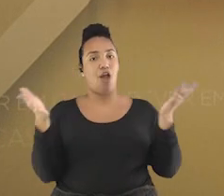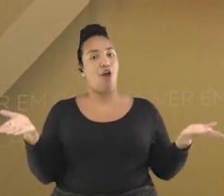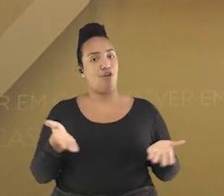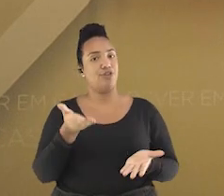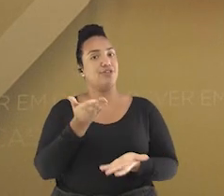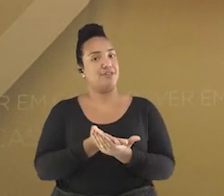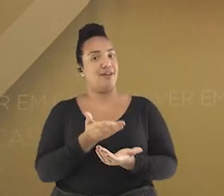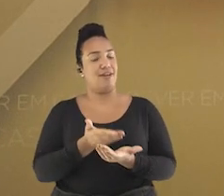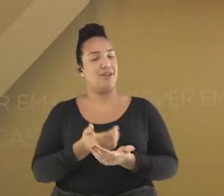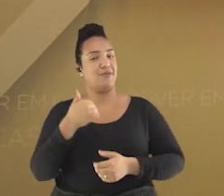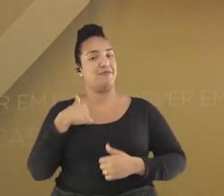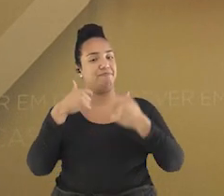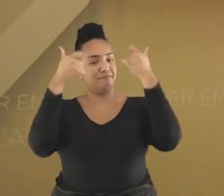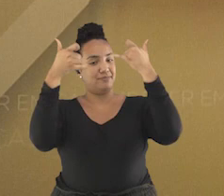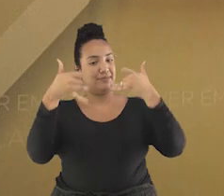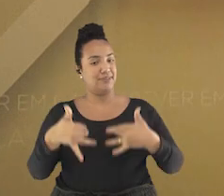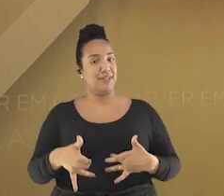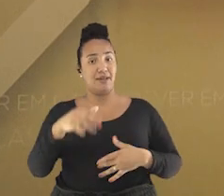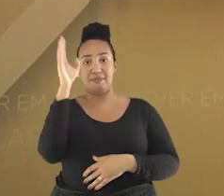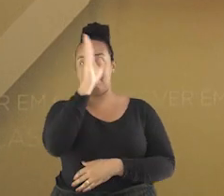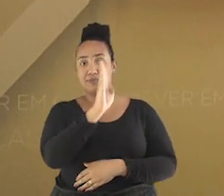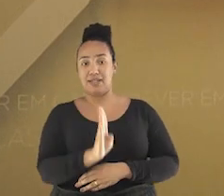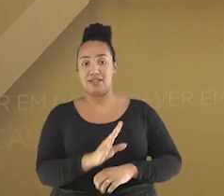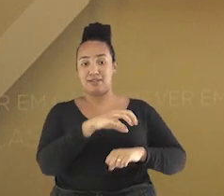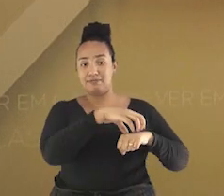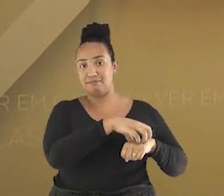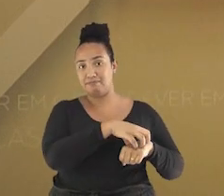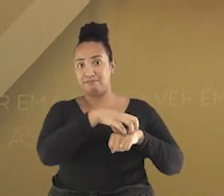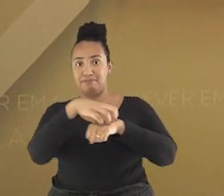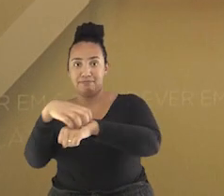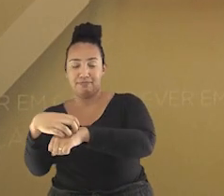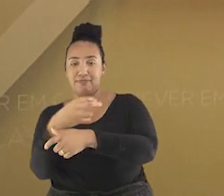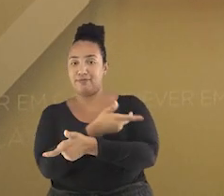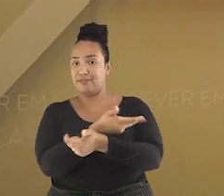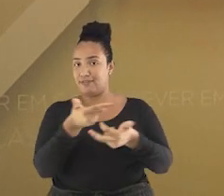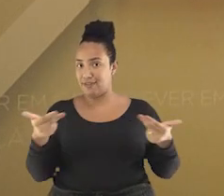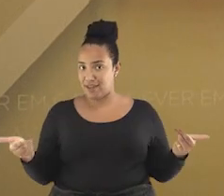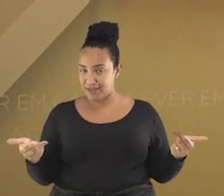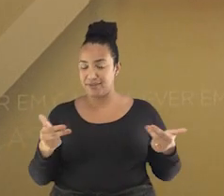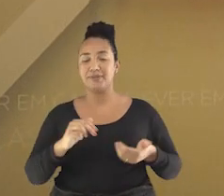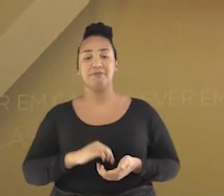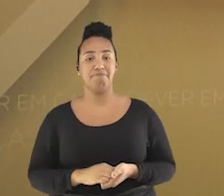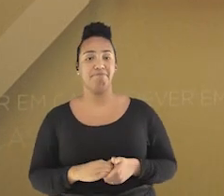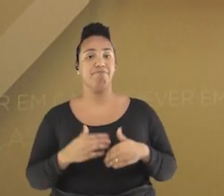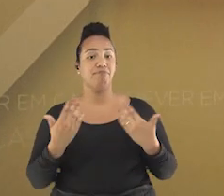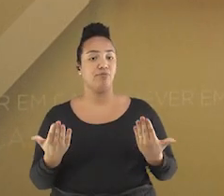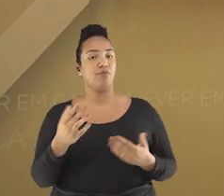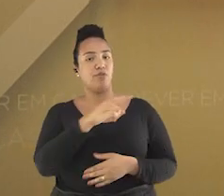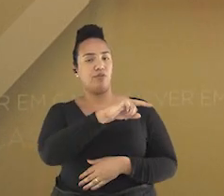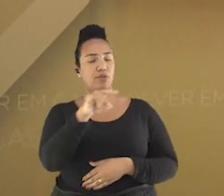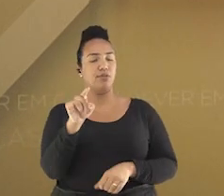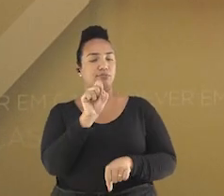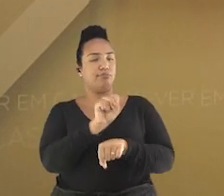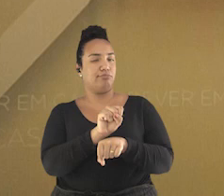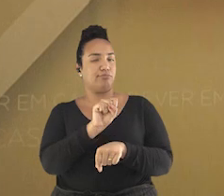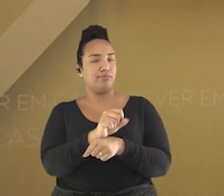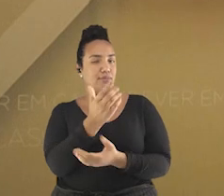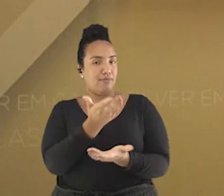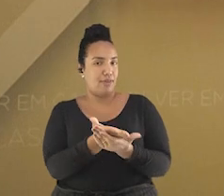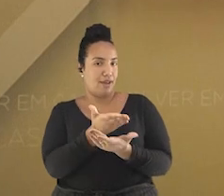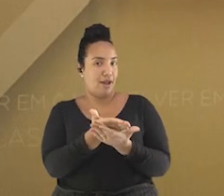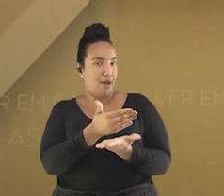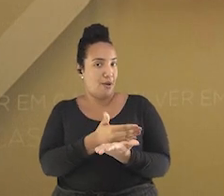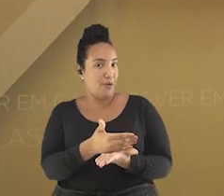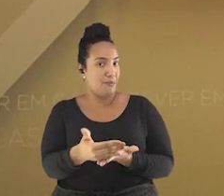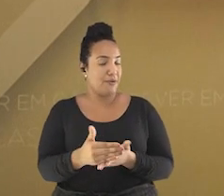vamos falar sobre os meios de transporte no Brasil. E já que você está aí só aguardando a aula começar,